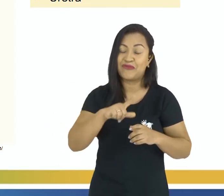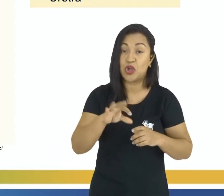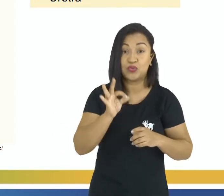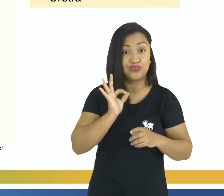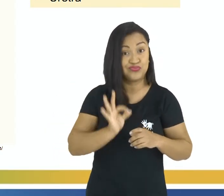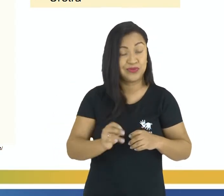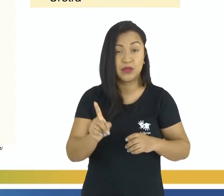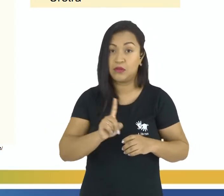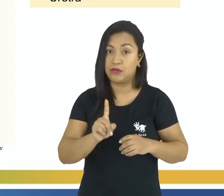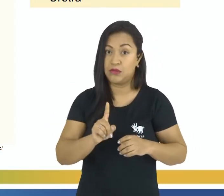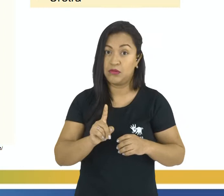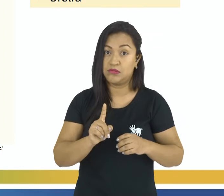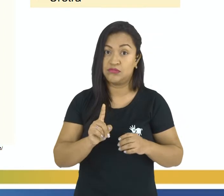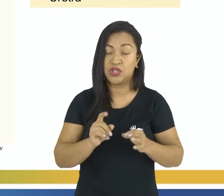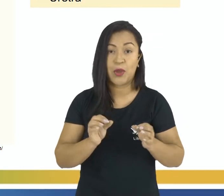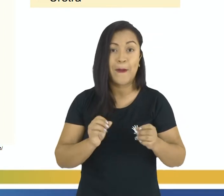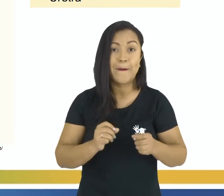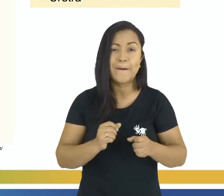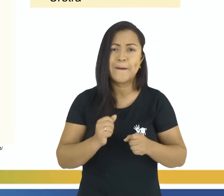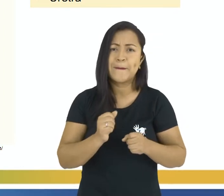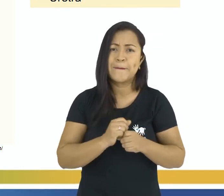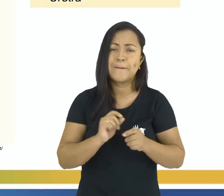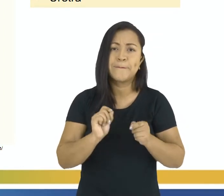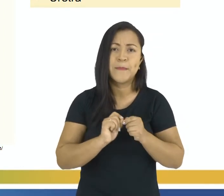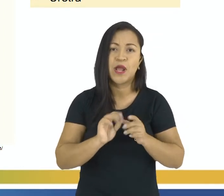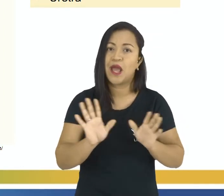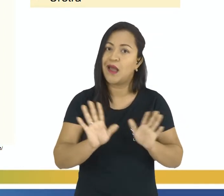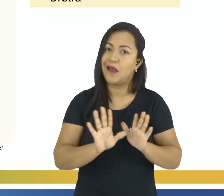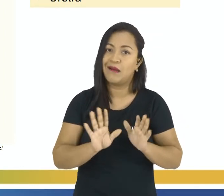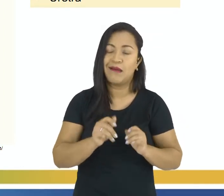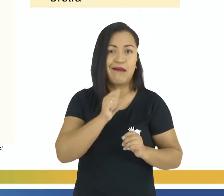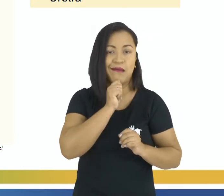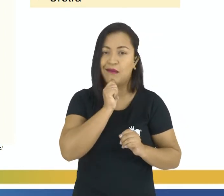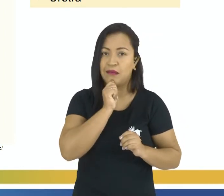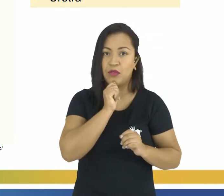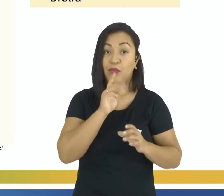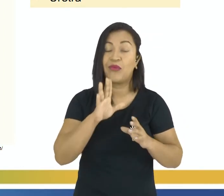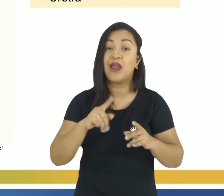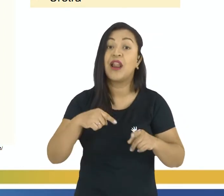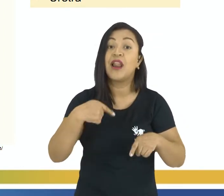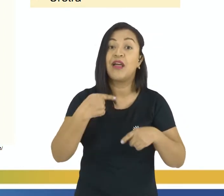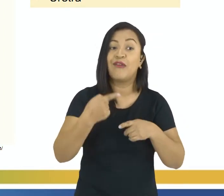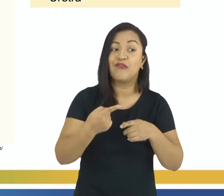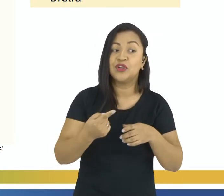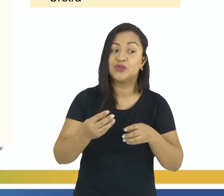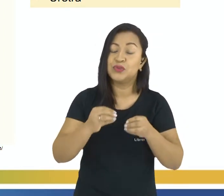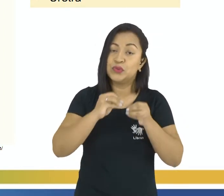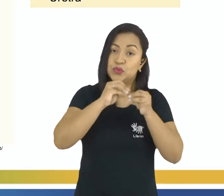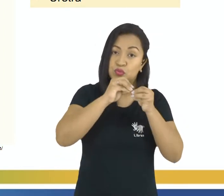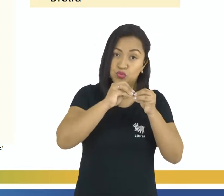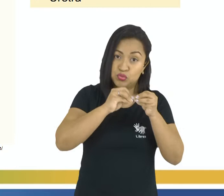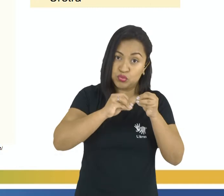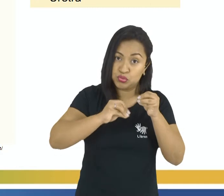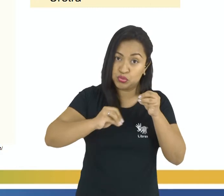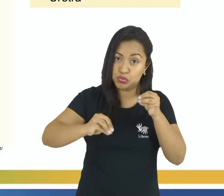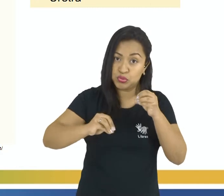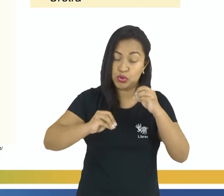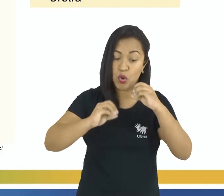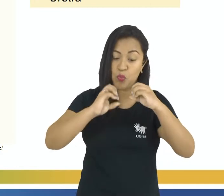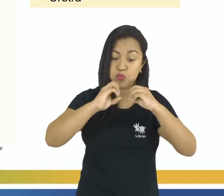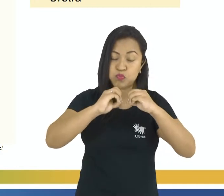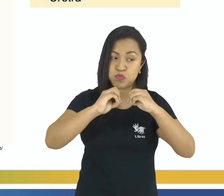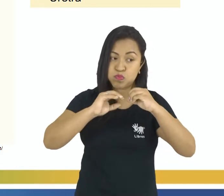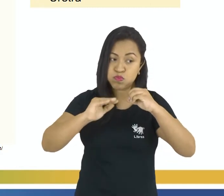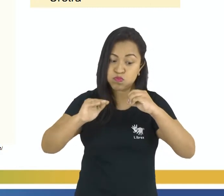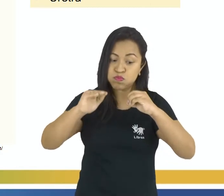e preparado para uma fecundação. Ele vai migrar para uma região que fica acima do testículo, que nós chamamos